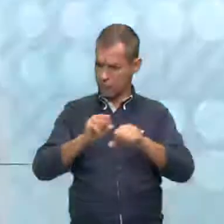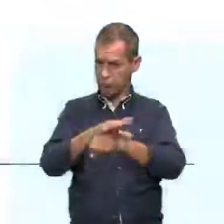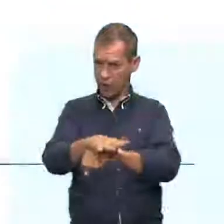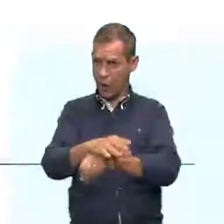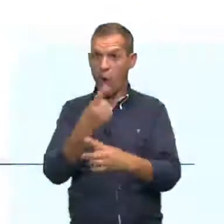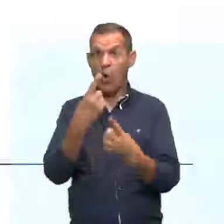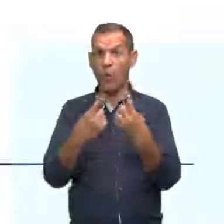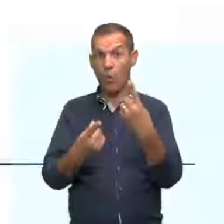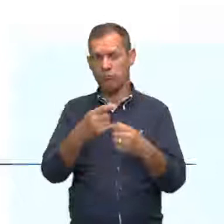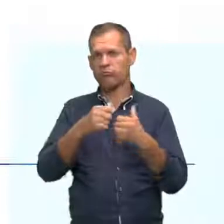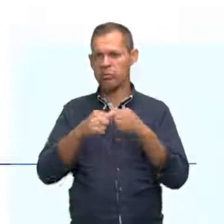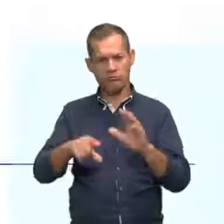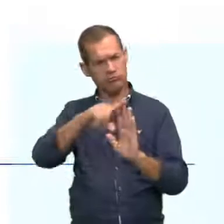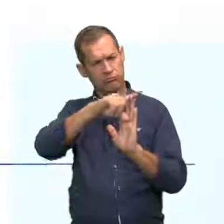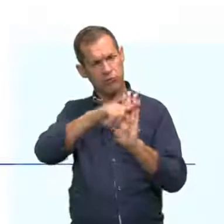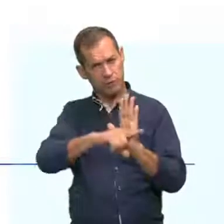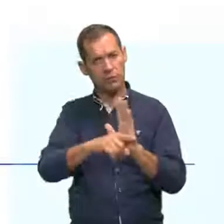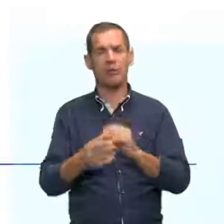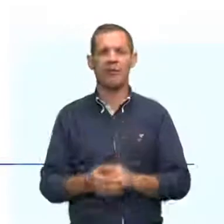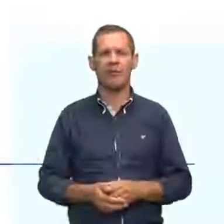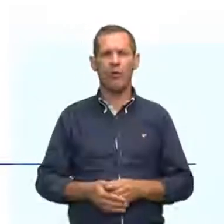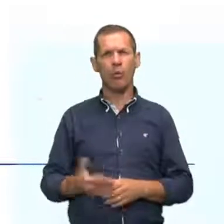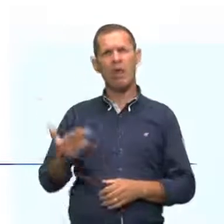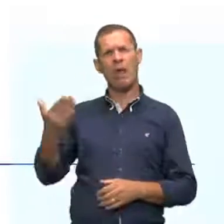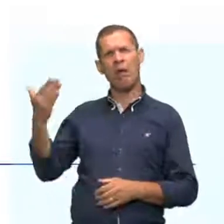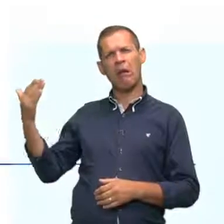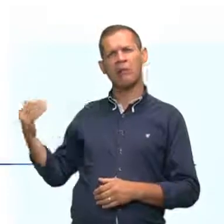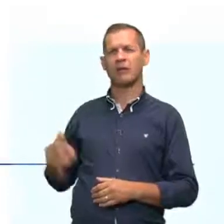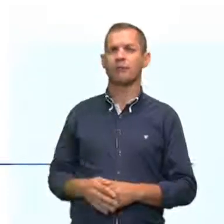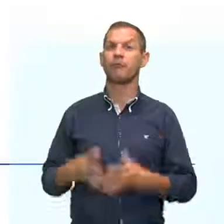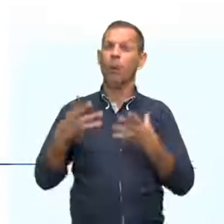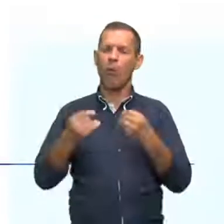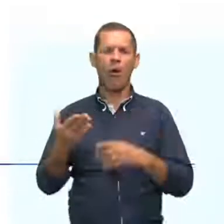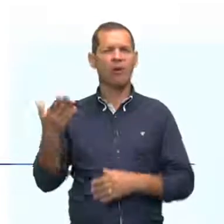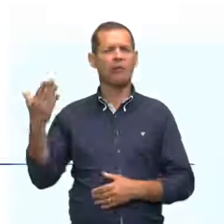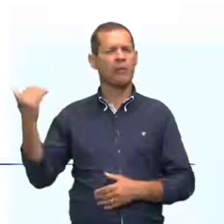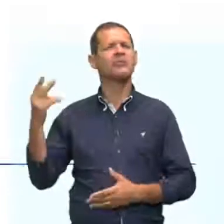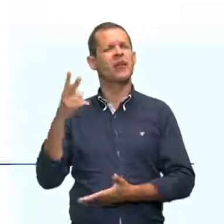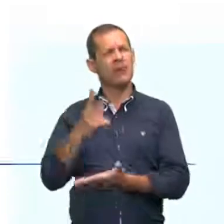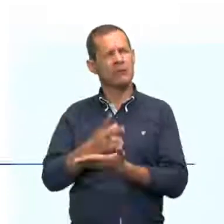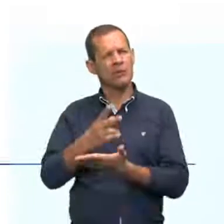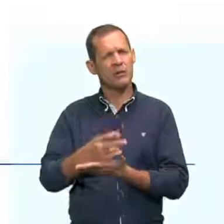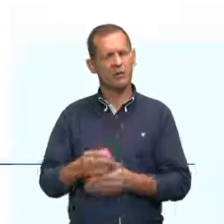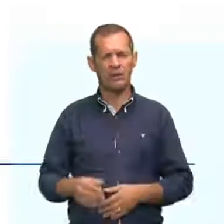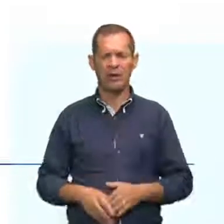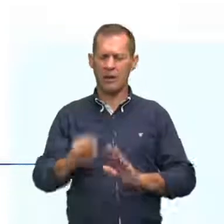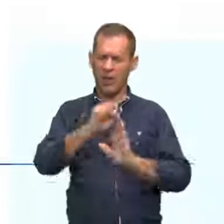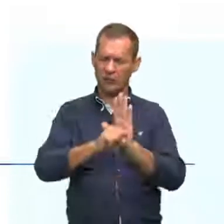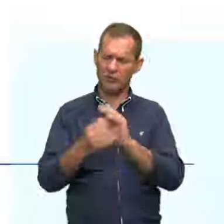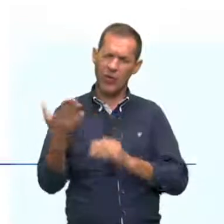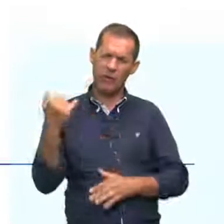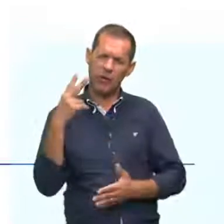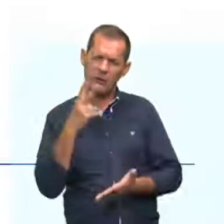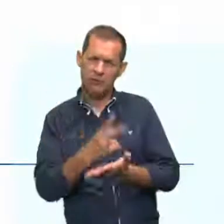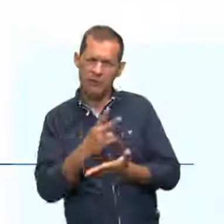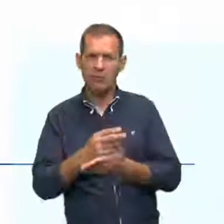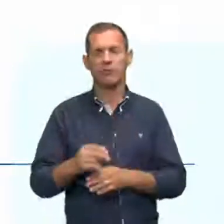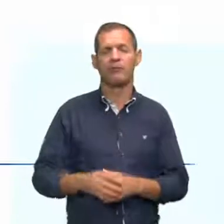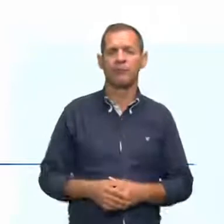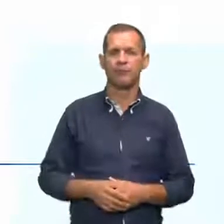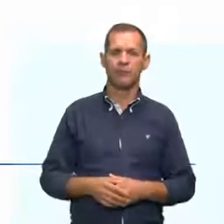slide, qual que era esse processo antigo? Muito antigamente, mas muito antigamente mesmo,